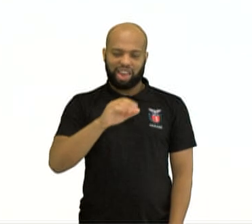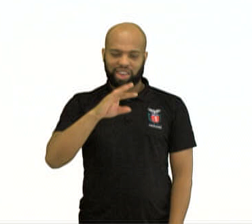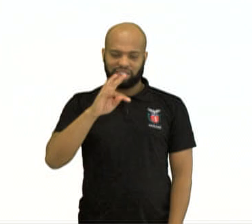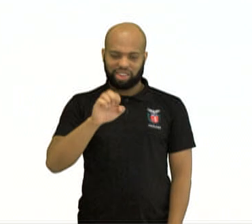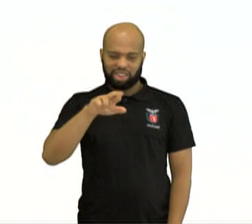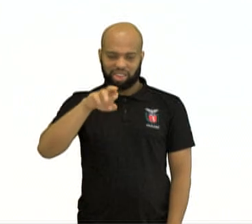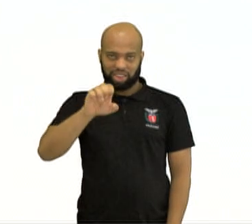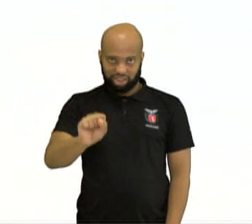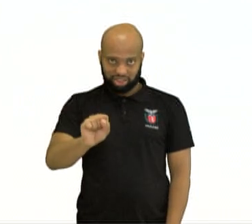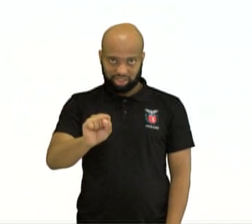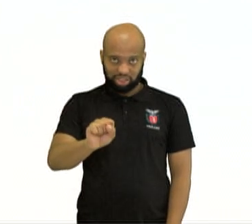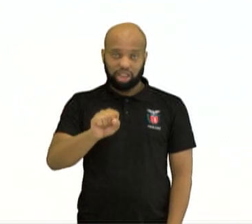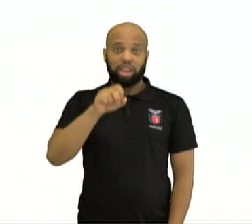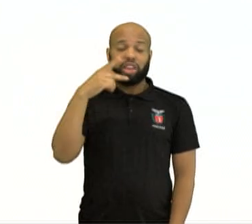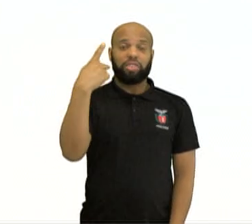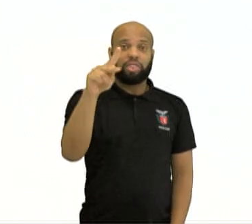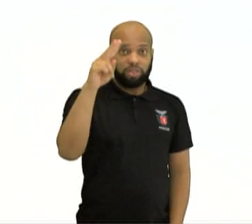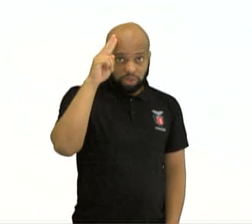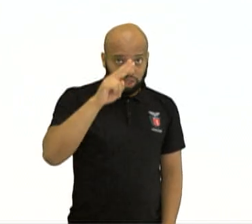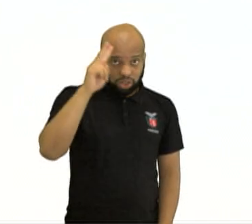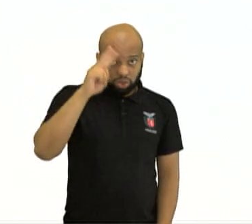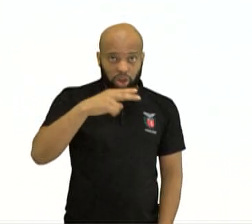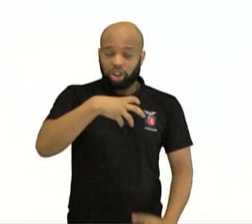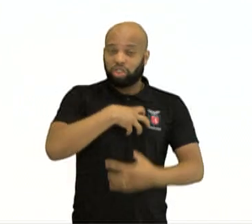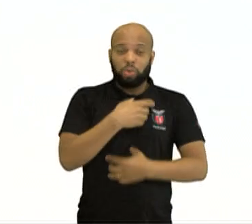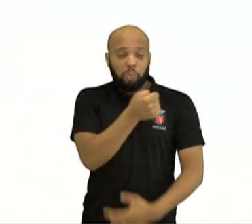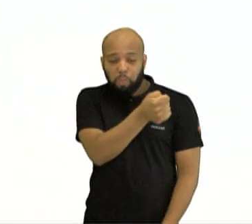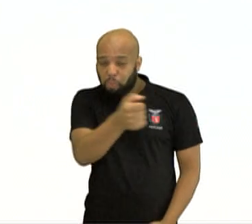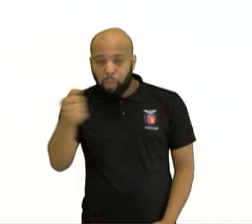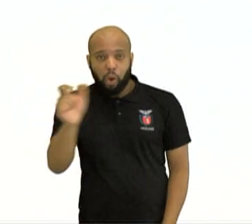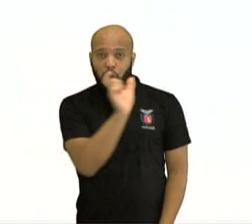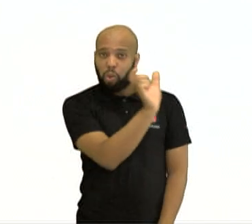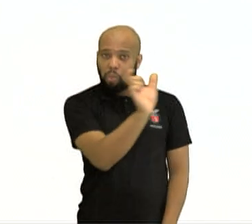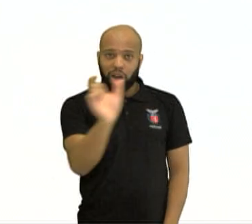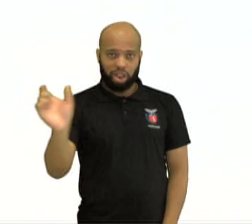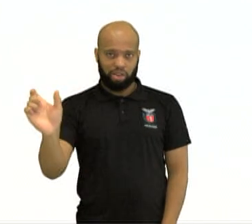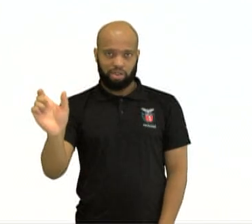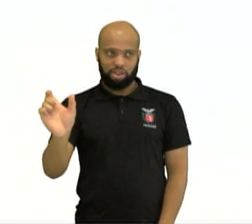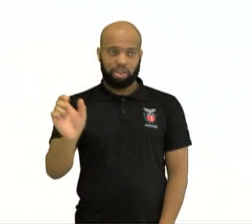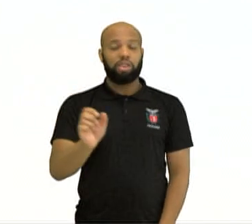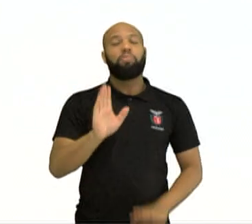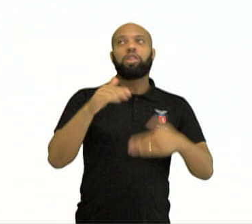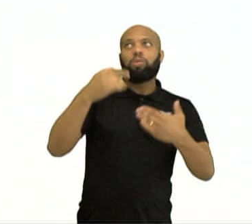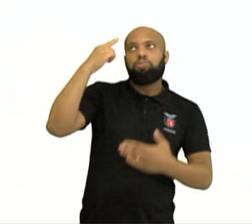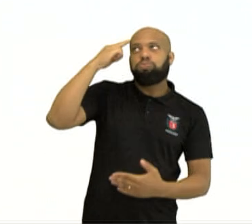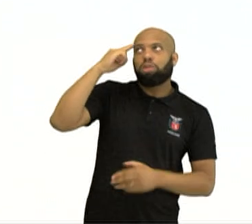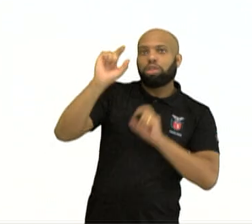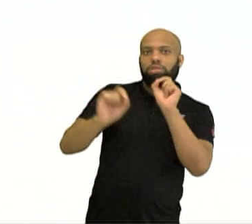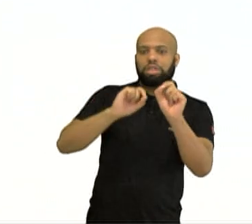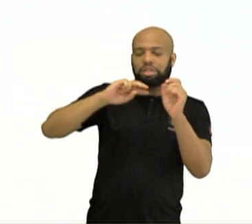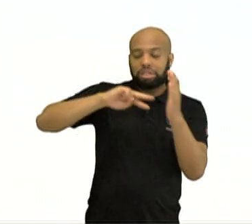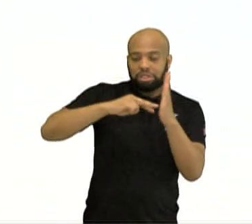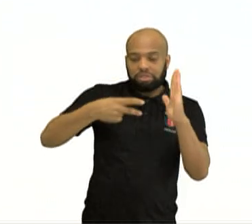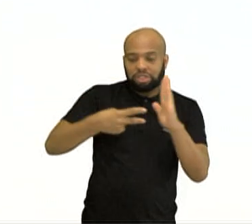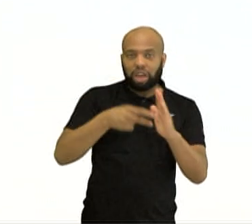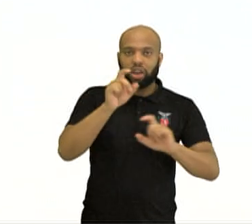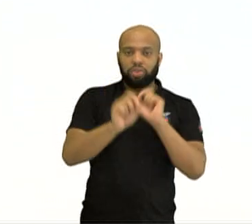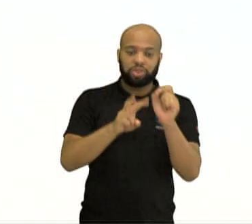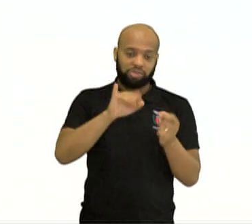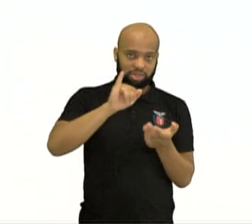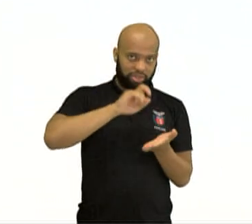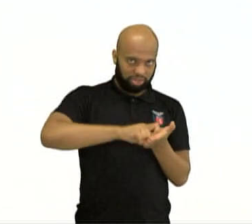Certifique-se de que a sua história pode ser contada com pouquíssimas palavras. Então é bacana você pensar bem no significado daquilo que você vai